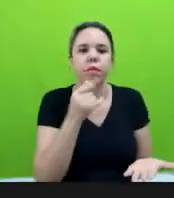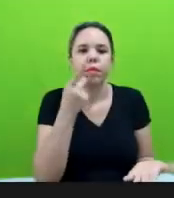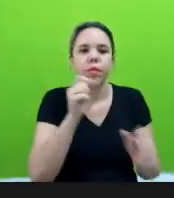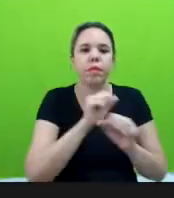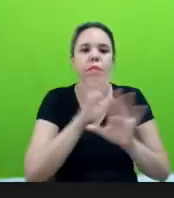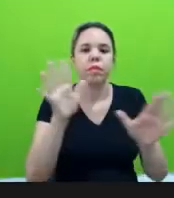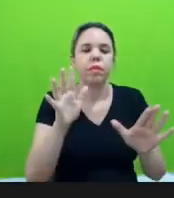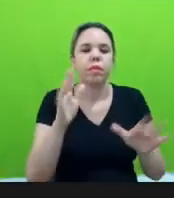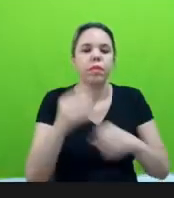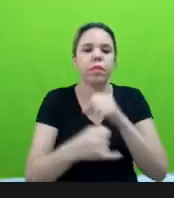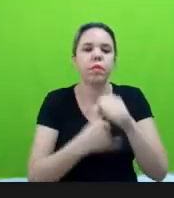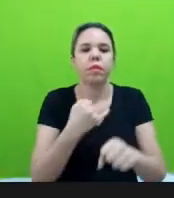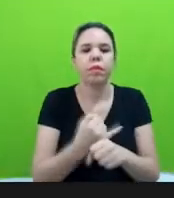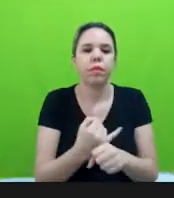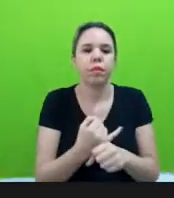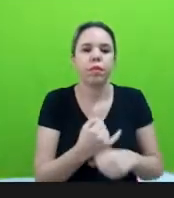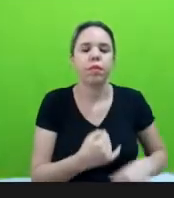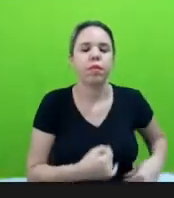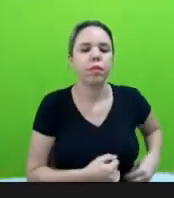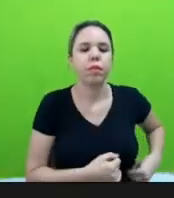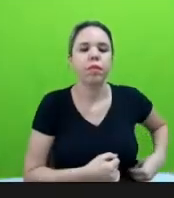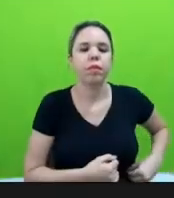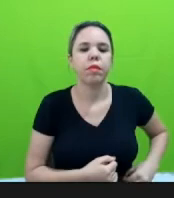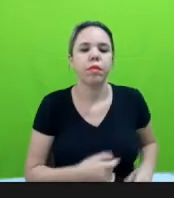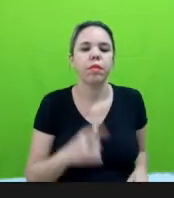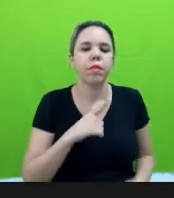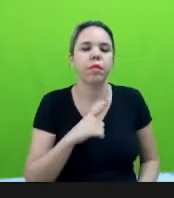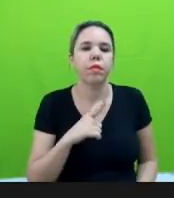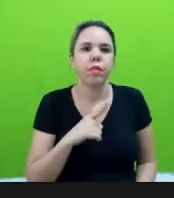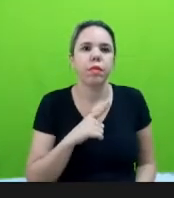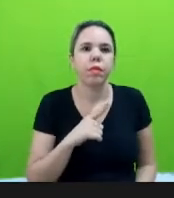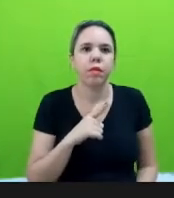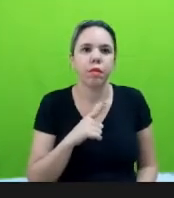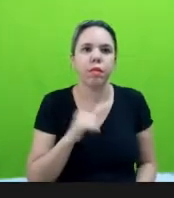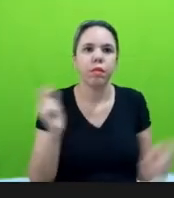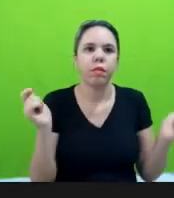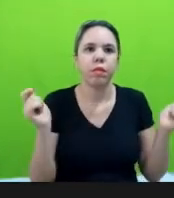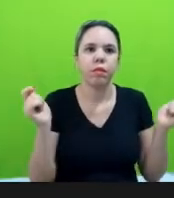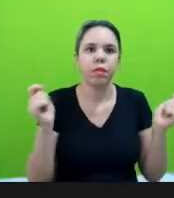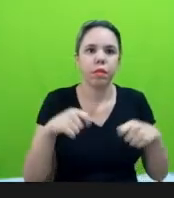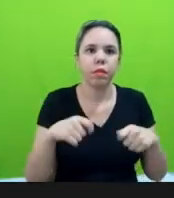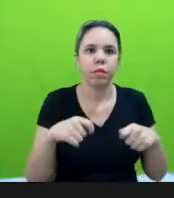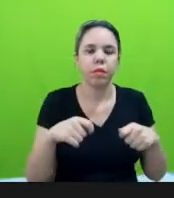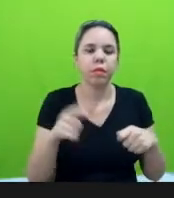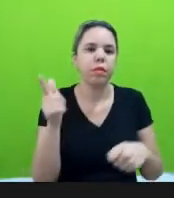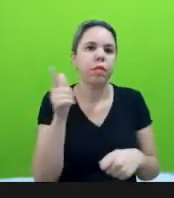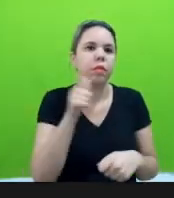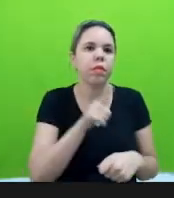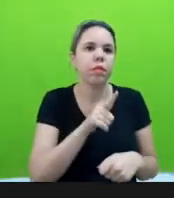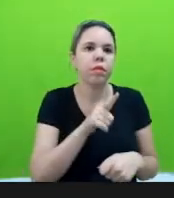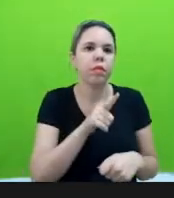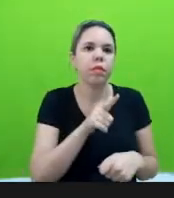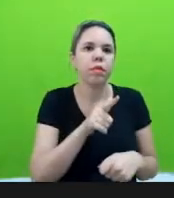próprio CIOP, em que há... possibilidade da gente conseguir